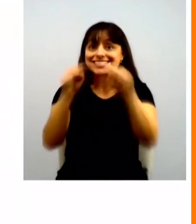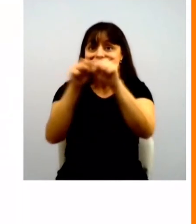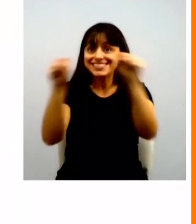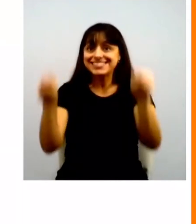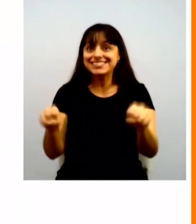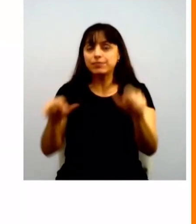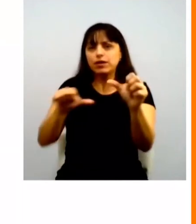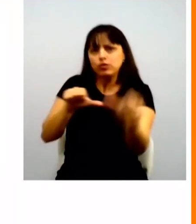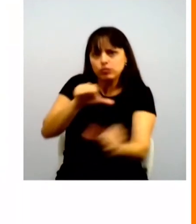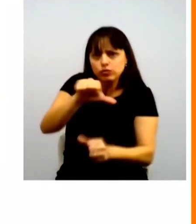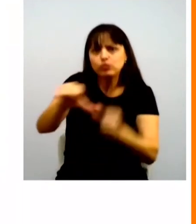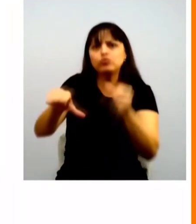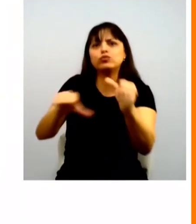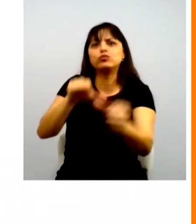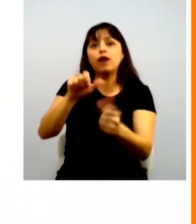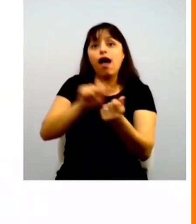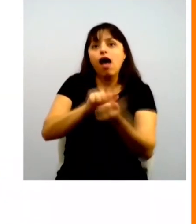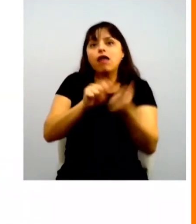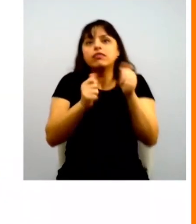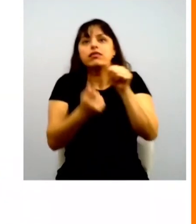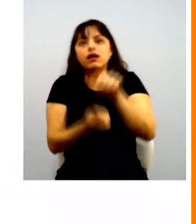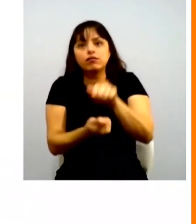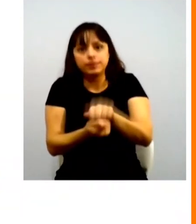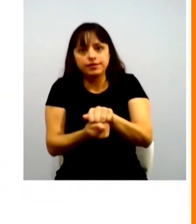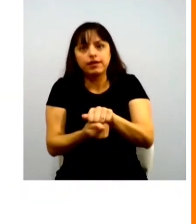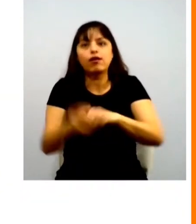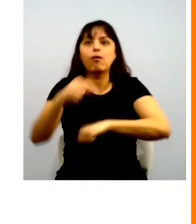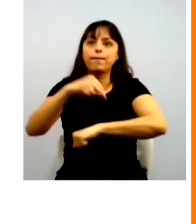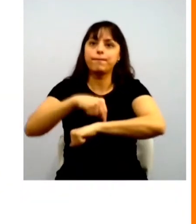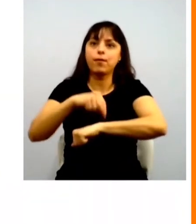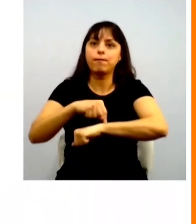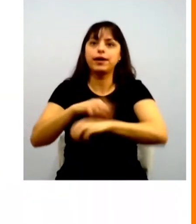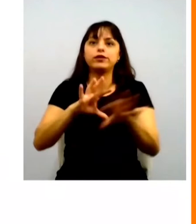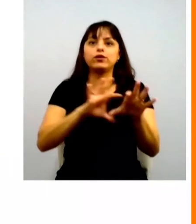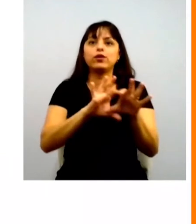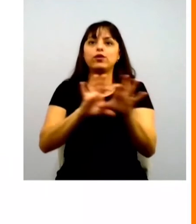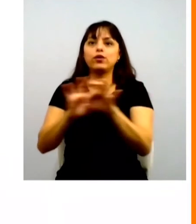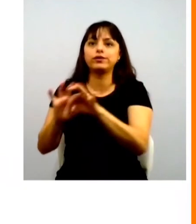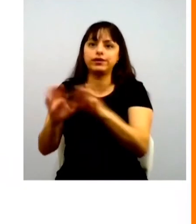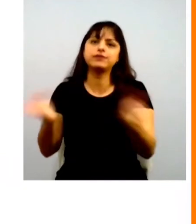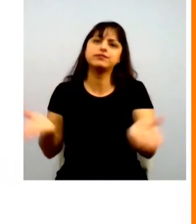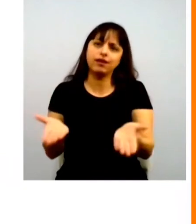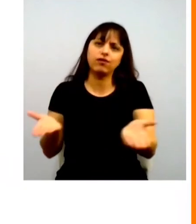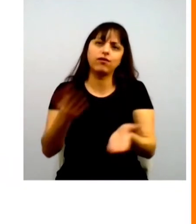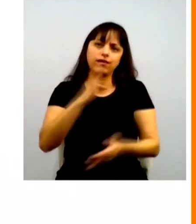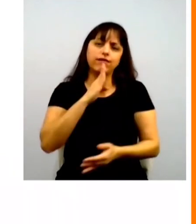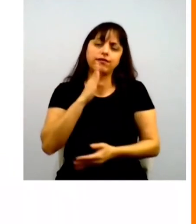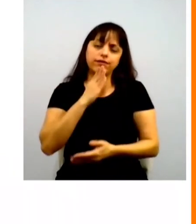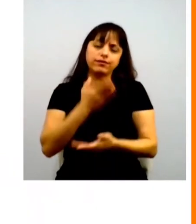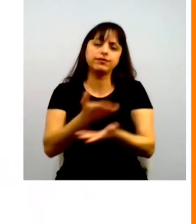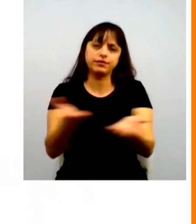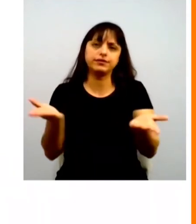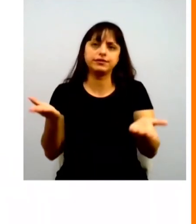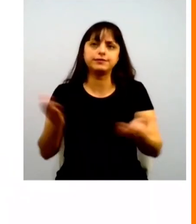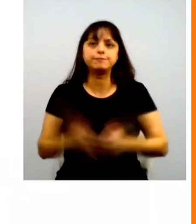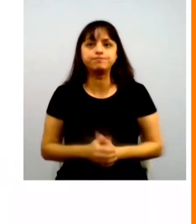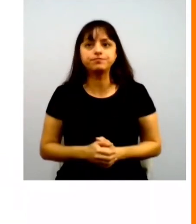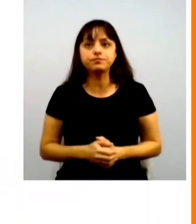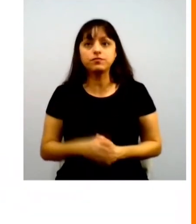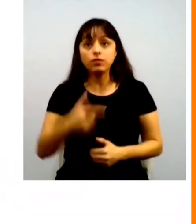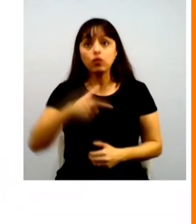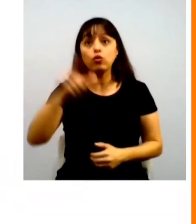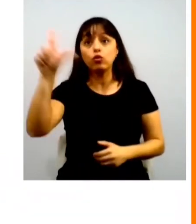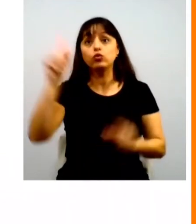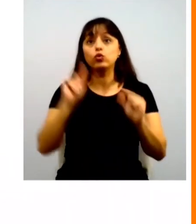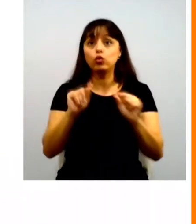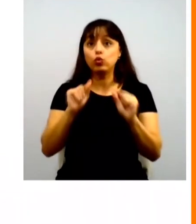cambio para adaptarnos a uma nova realidade que não sabemos qual seja. E outra questão importante, e que